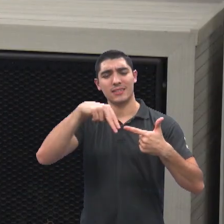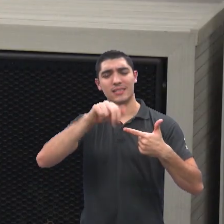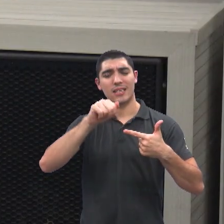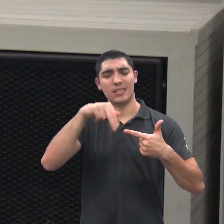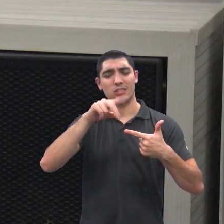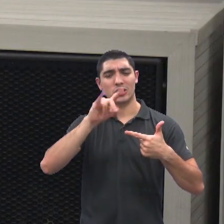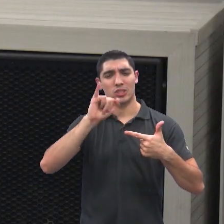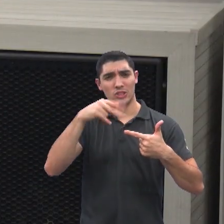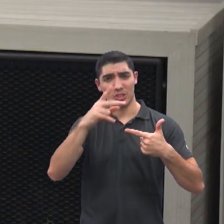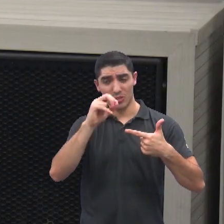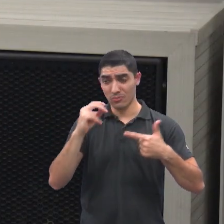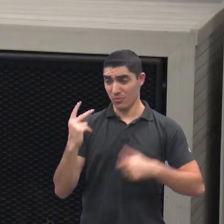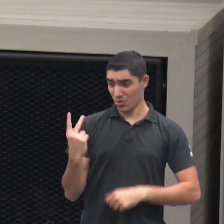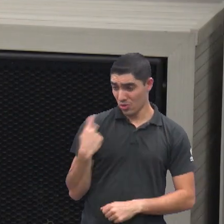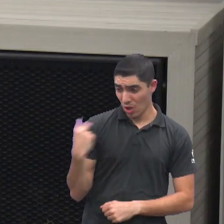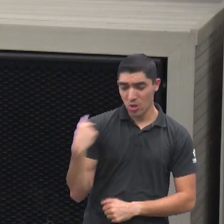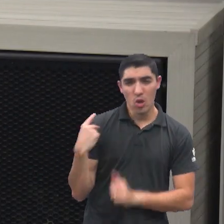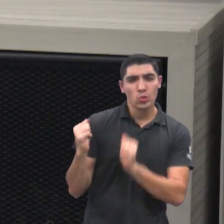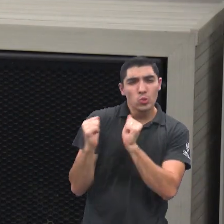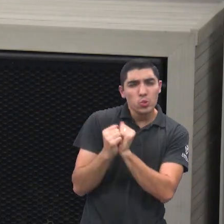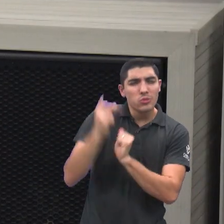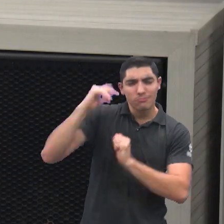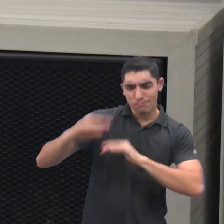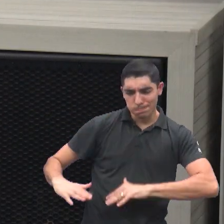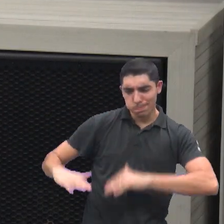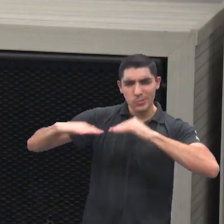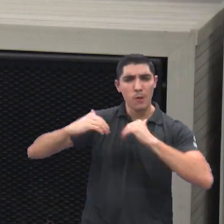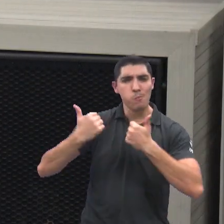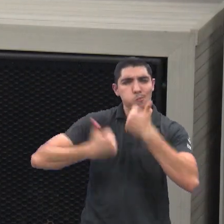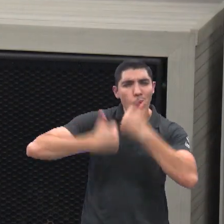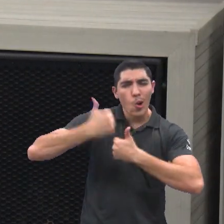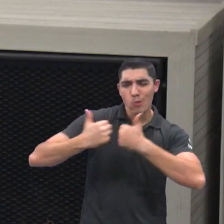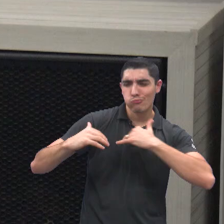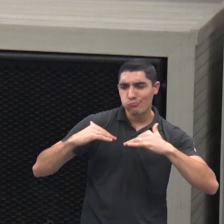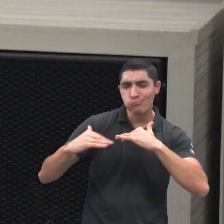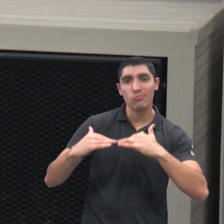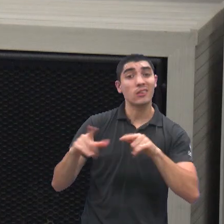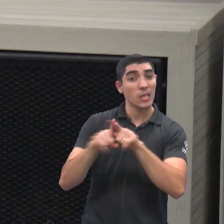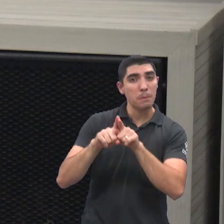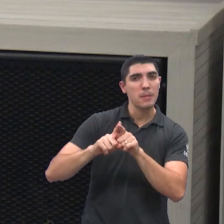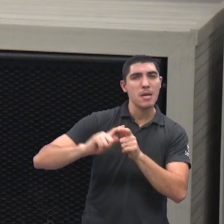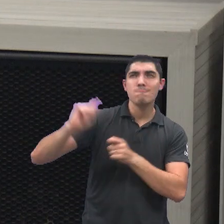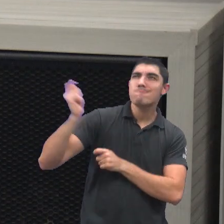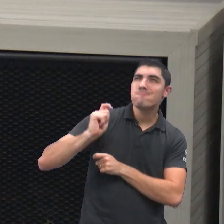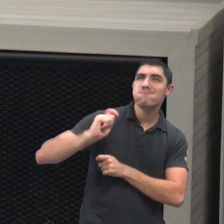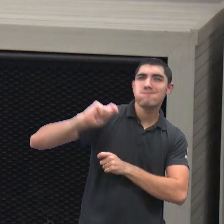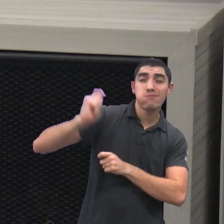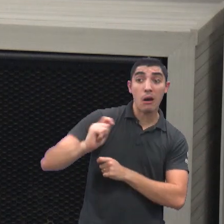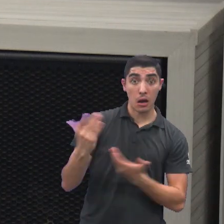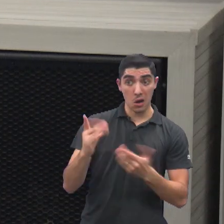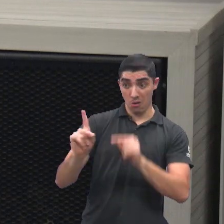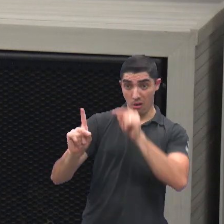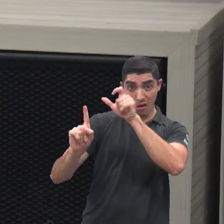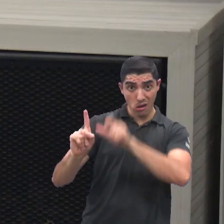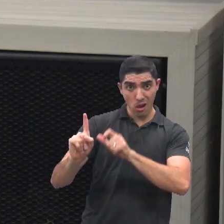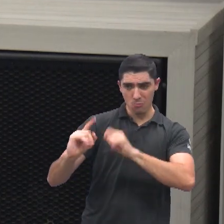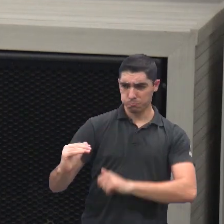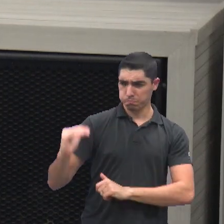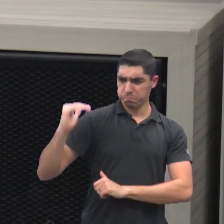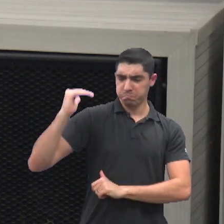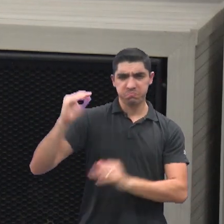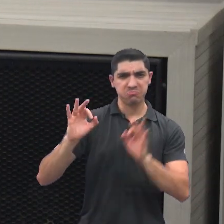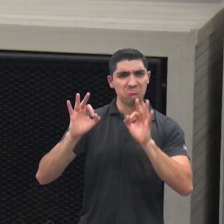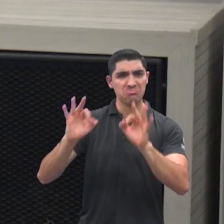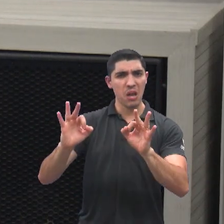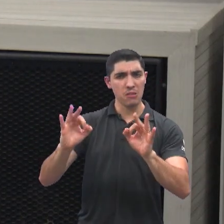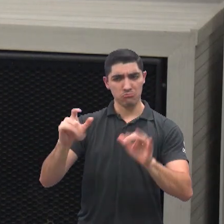bola junto, soltava pipa junto, e agora a gente vê um grande homem que se tornou um empreendedor, o Mr. Mu,